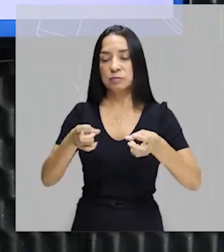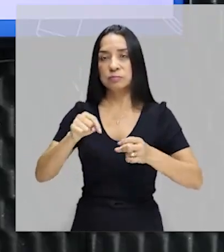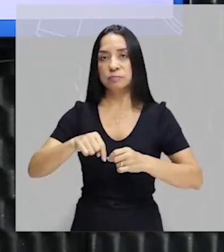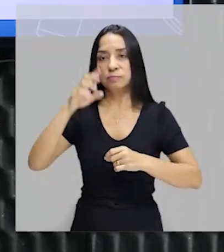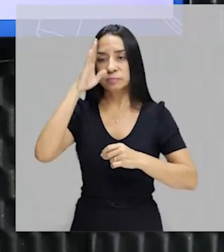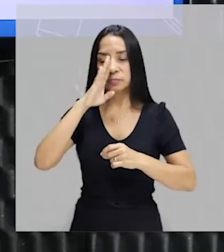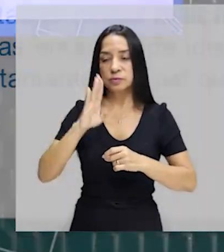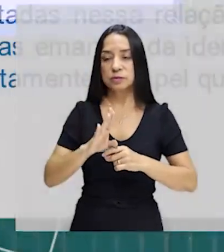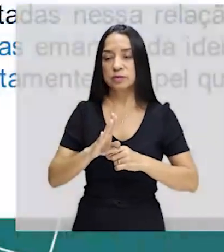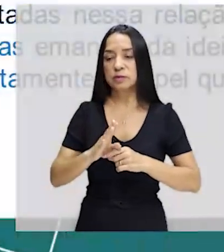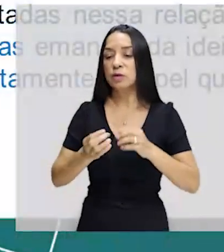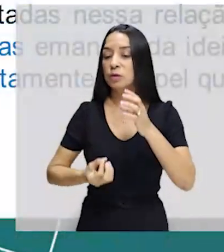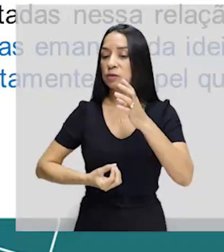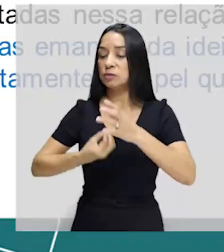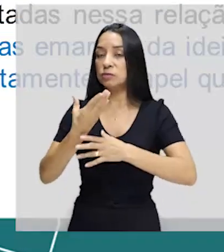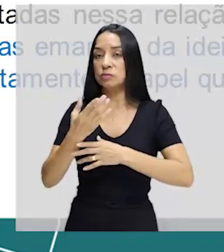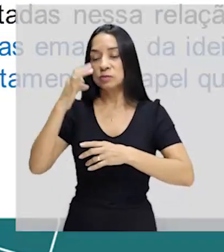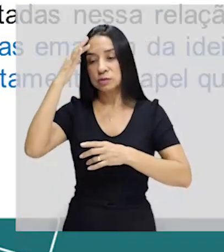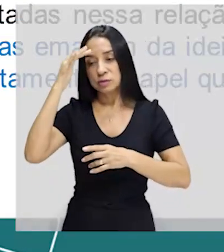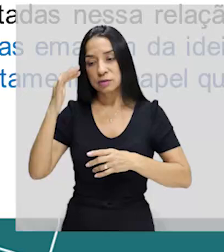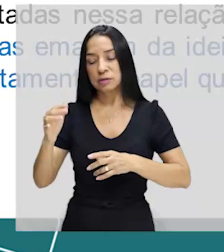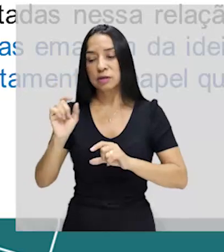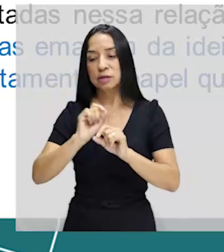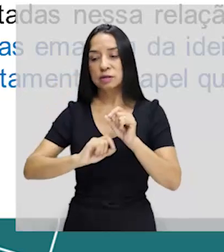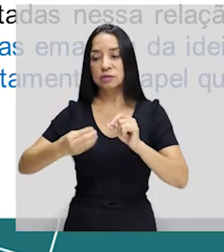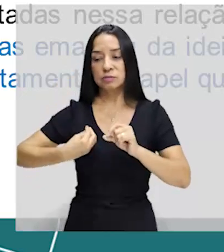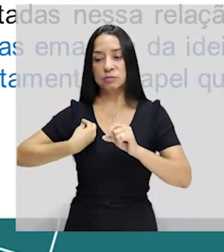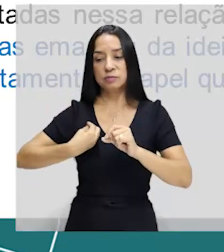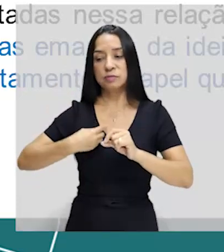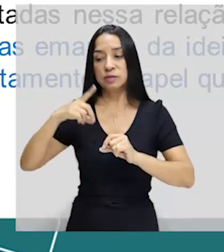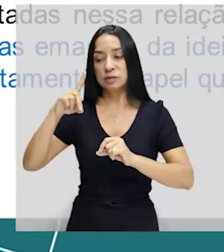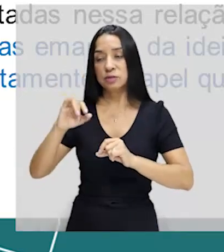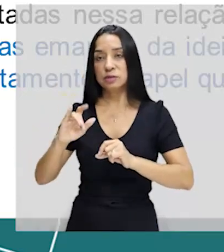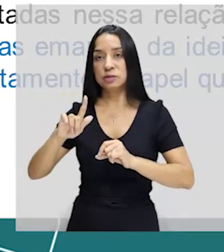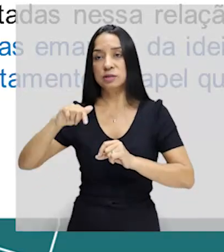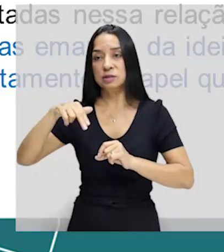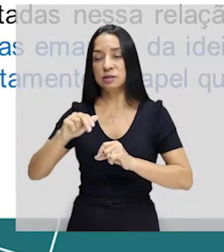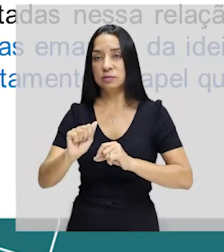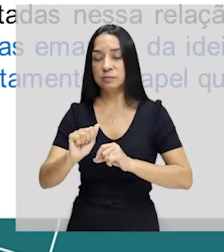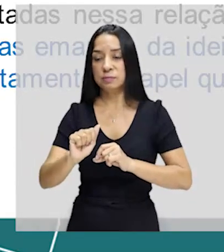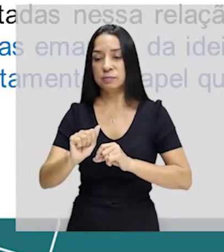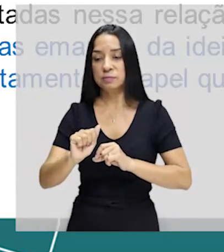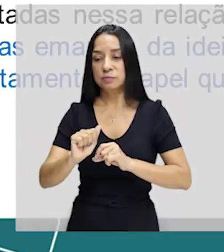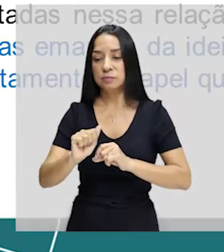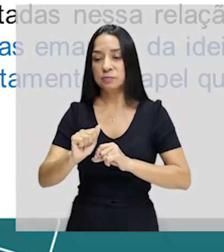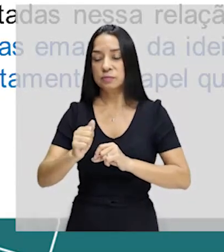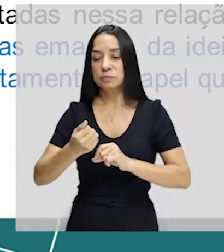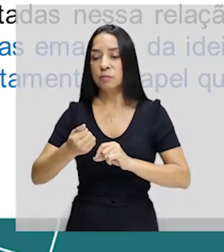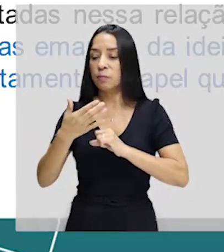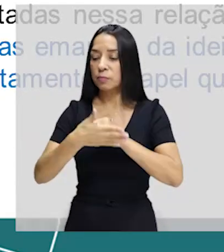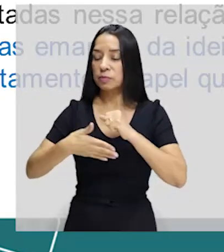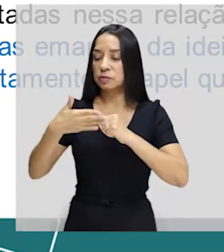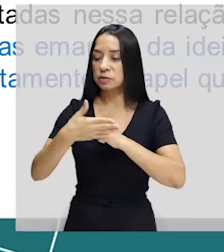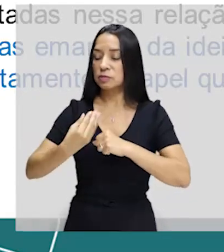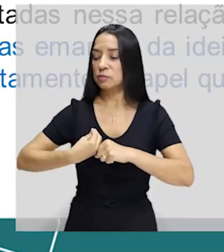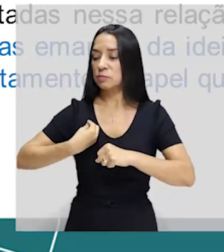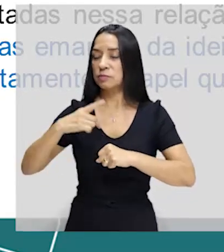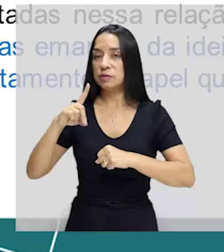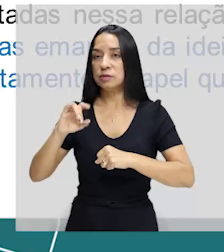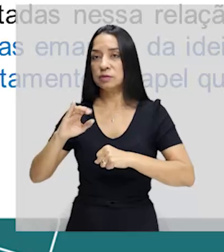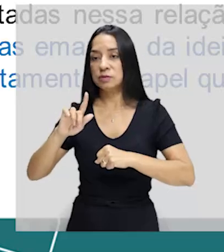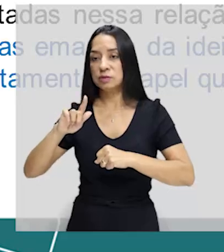Brasil, eles emanam da ideia de uma vida digna, né? Basicamente uma vida